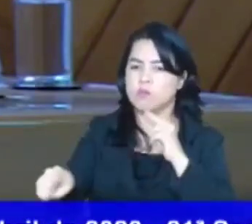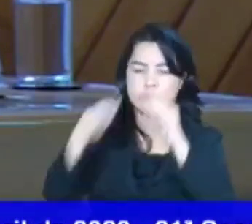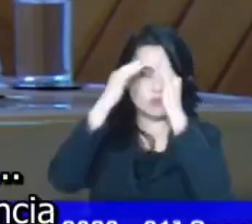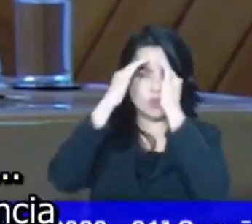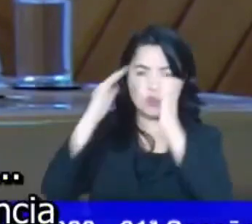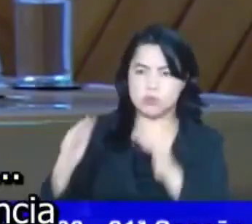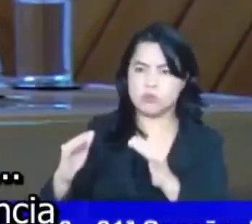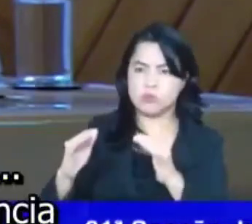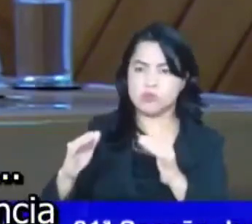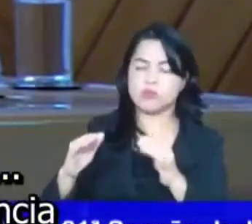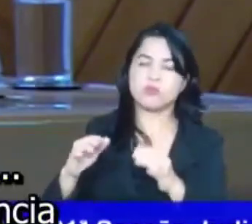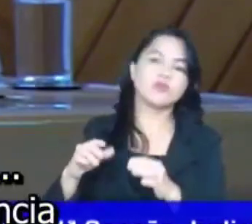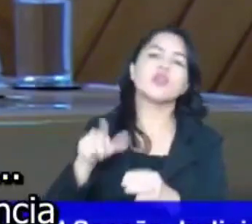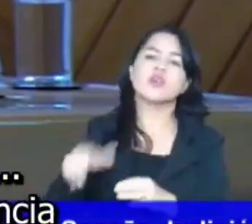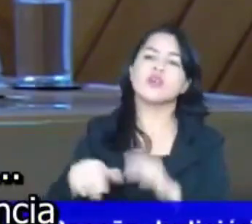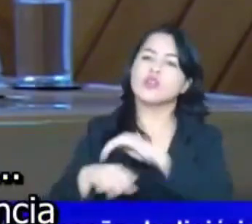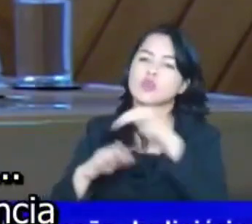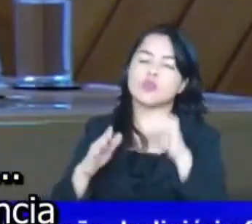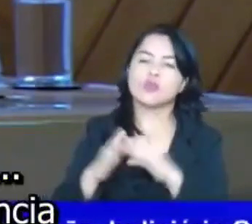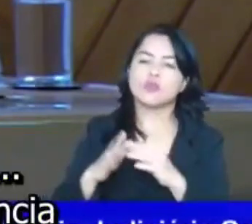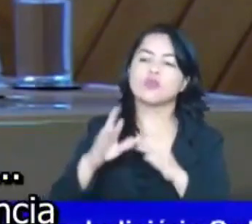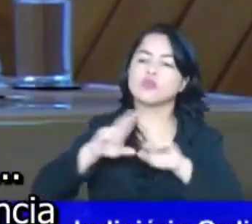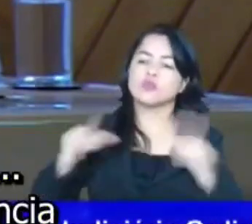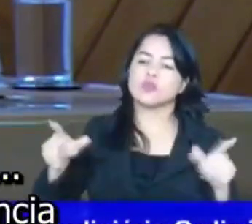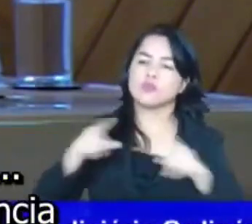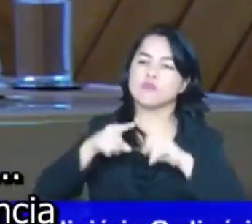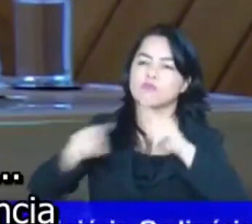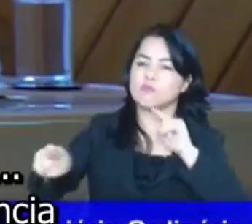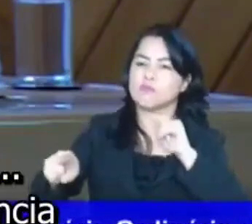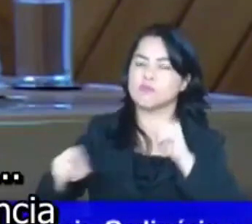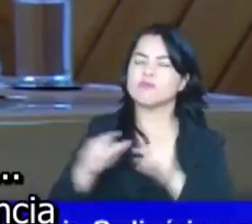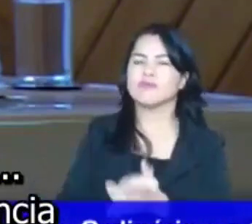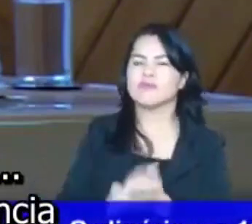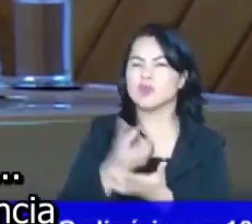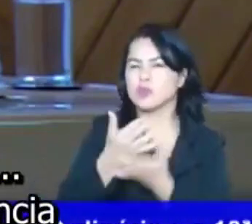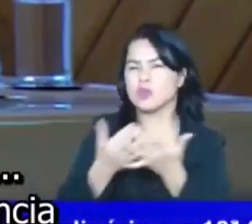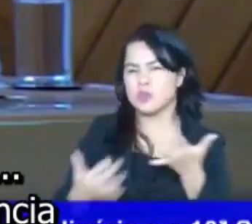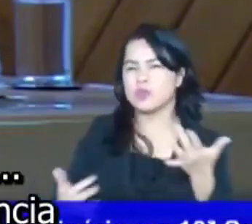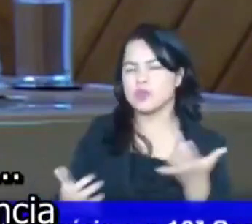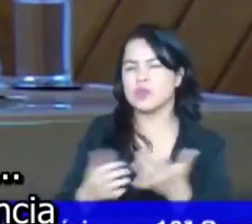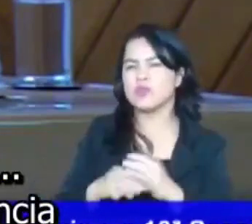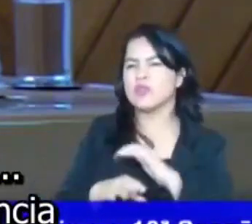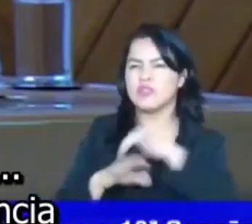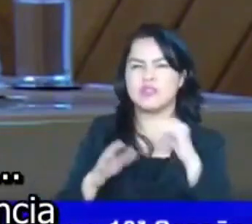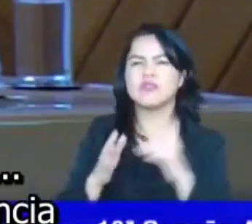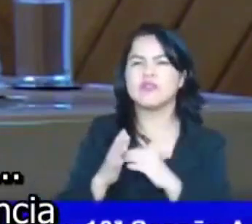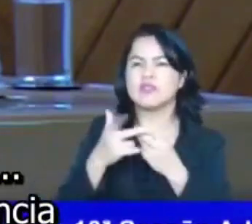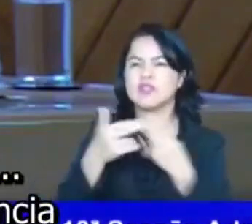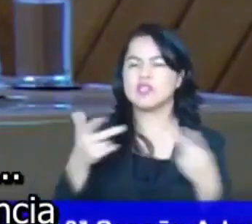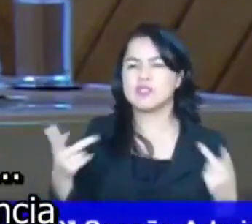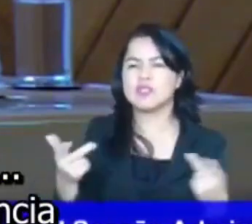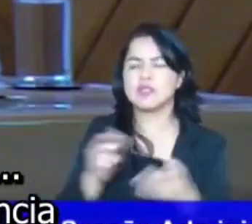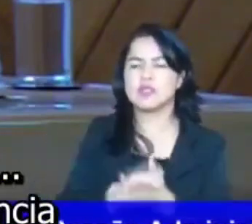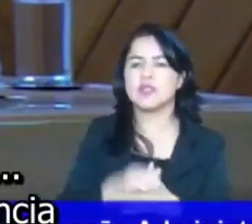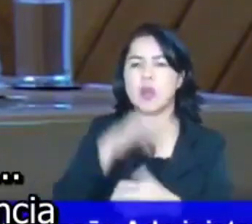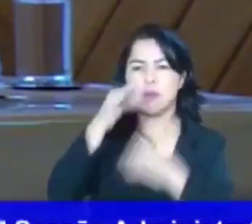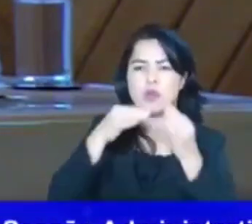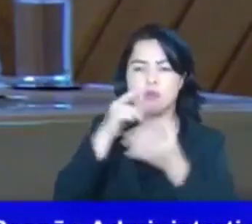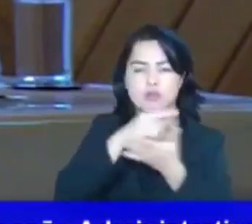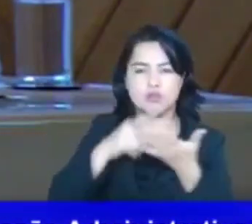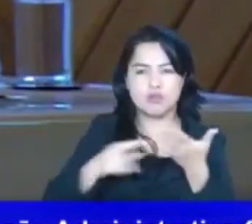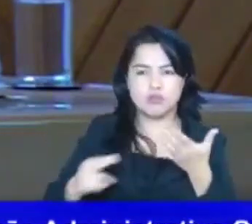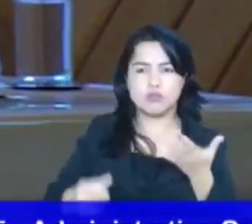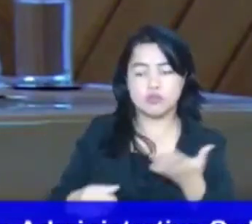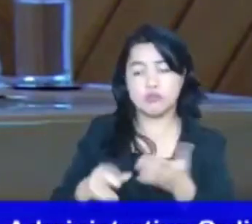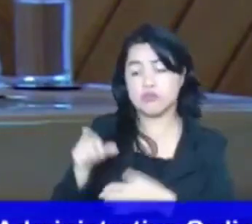cargo, o que foi totalmente contrário de tantas ações, etc. Então, dentre outras coisas, narra isso. Então,